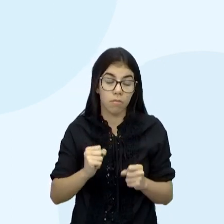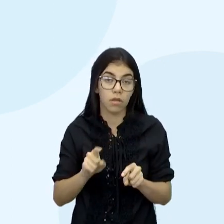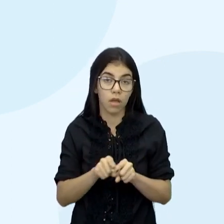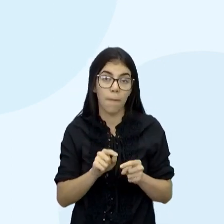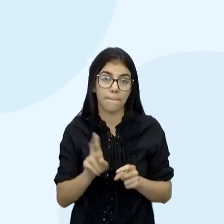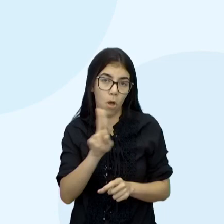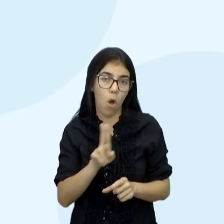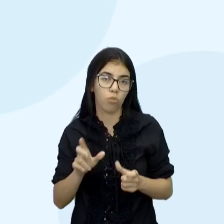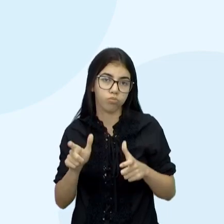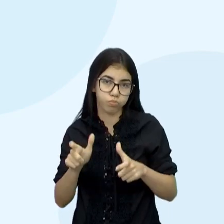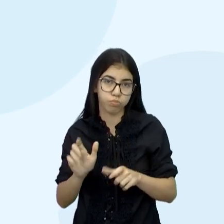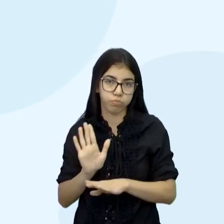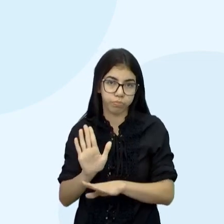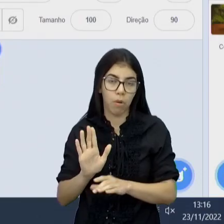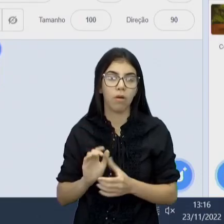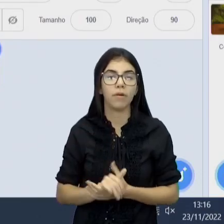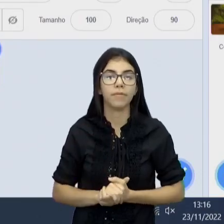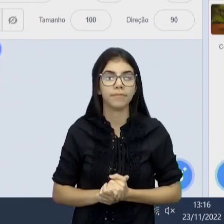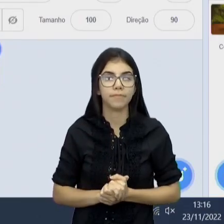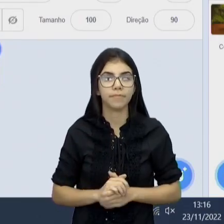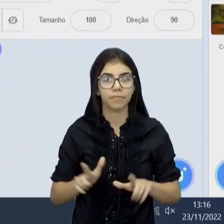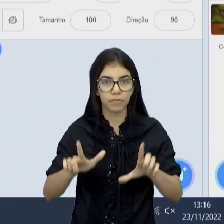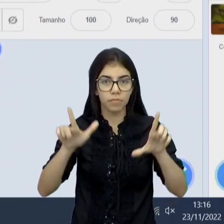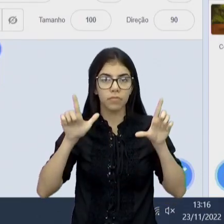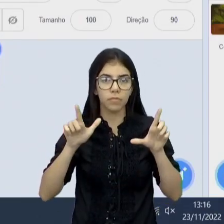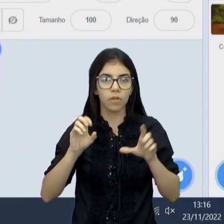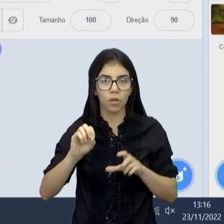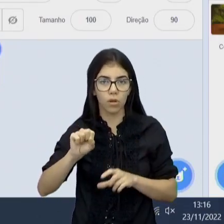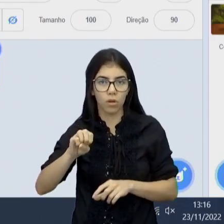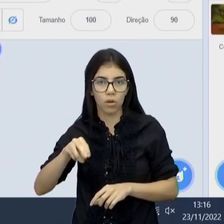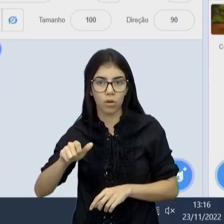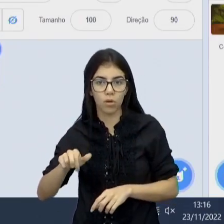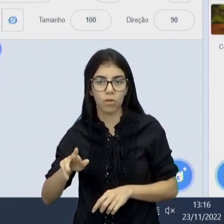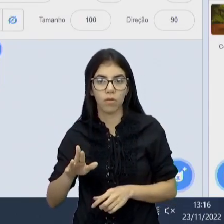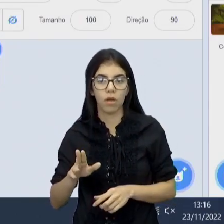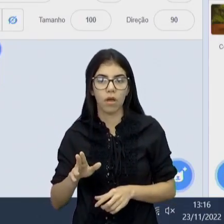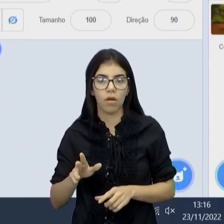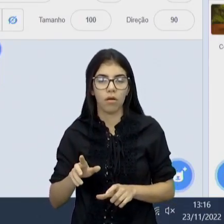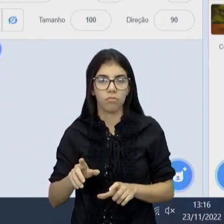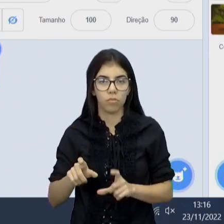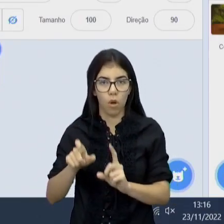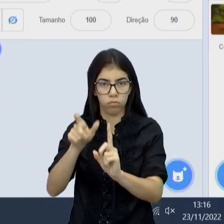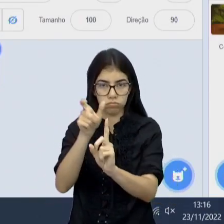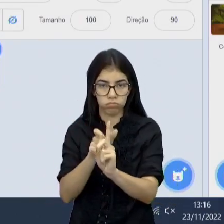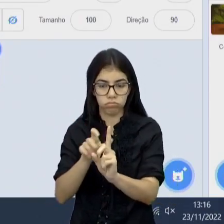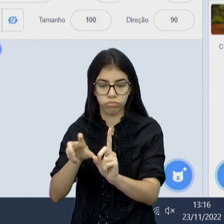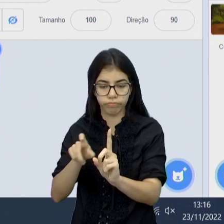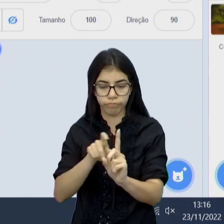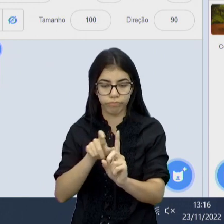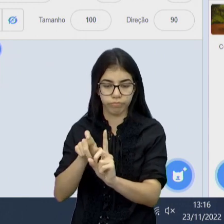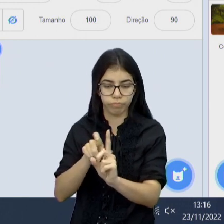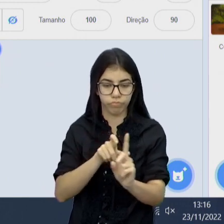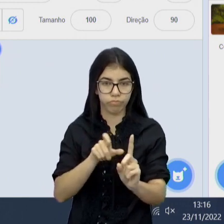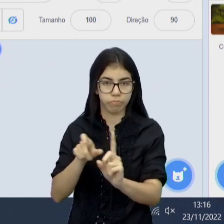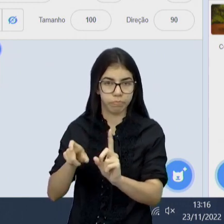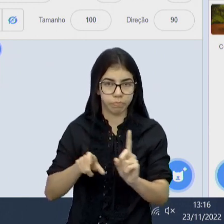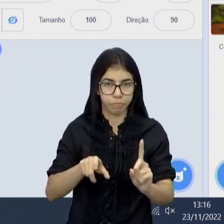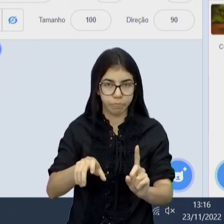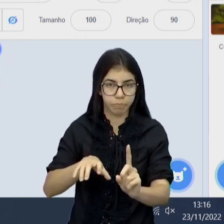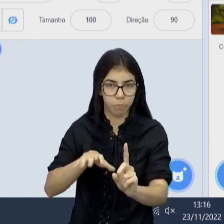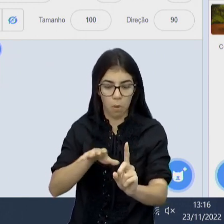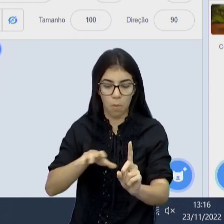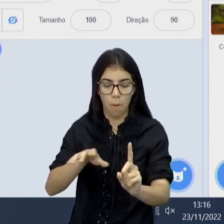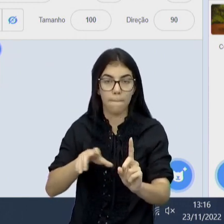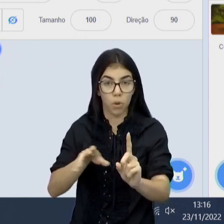aí. Então eu vou pedir para espelhar a tela do Osmar. O Osmar já mexeu nela ou ela estava aí? Não, mexi um Você pouquinho. pode mexer um pouquinho, ó. Aqui, Você ó. pode pôr onde Ela quiser. tá porque- movimentando. Só que